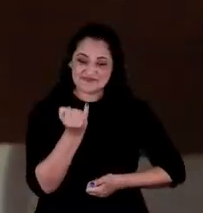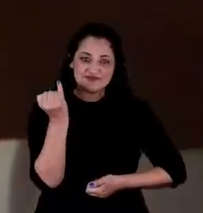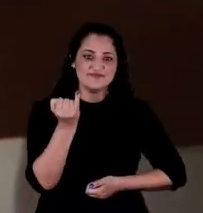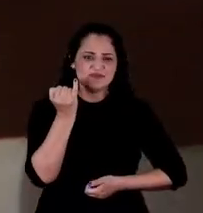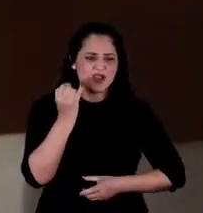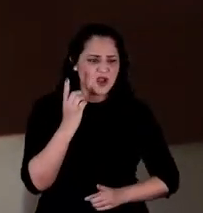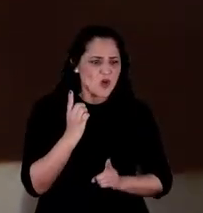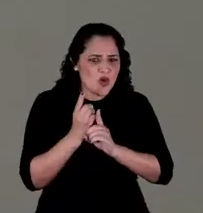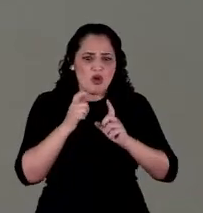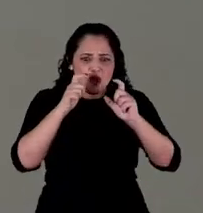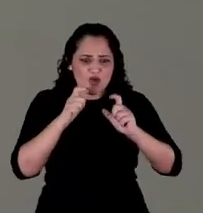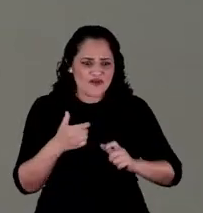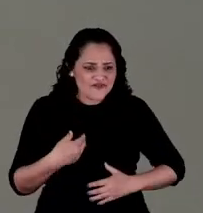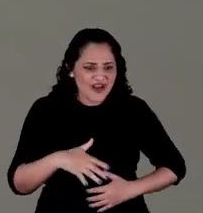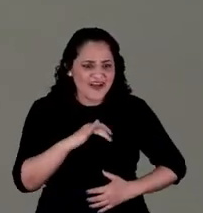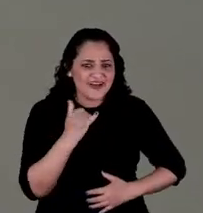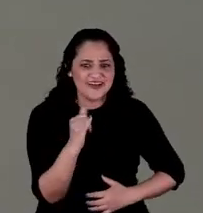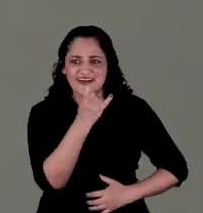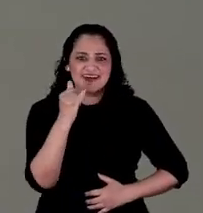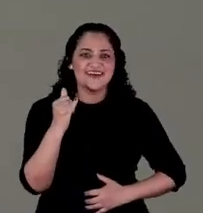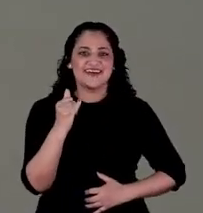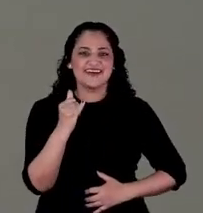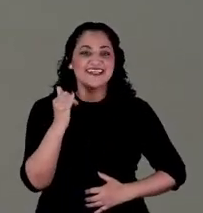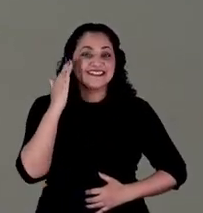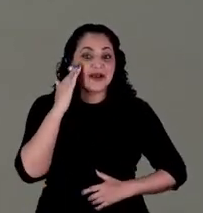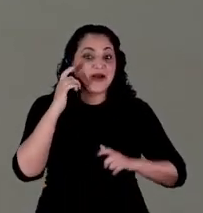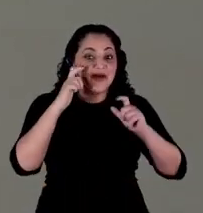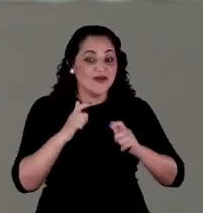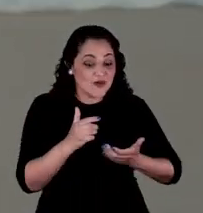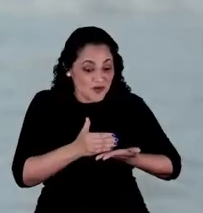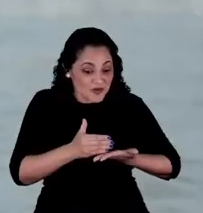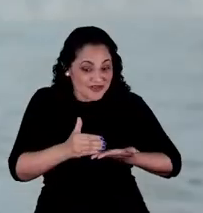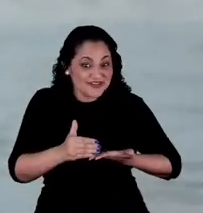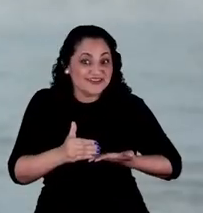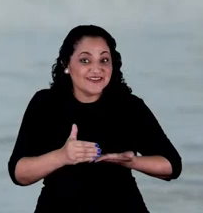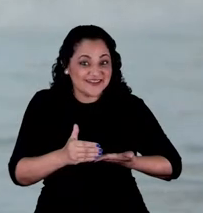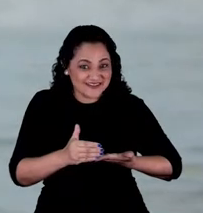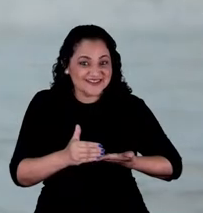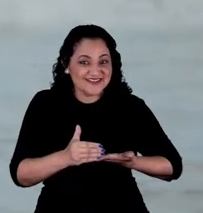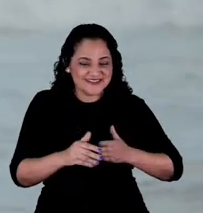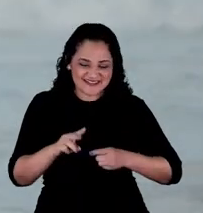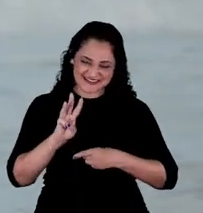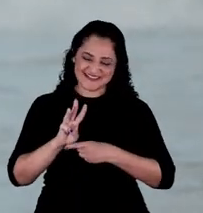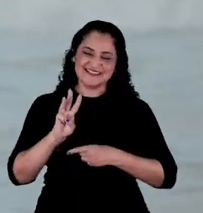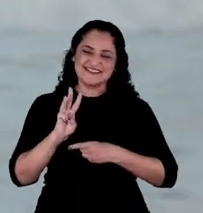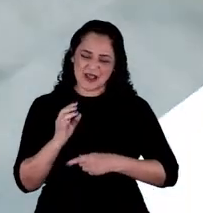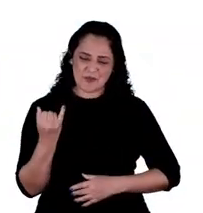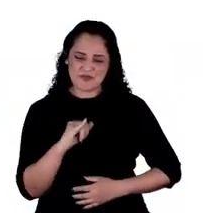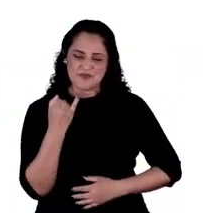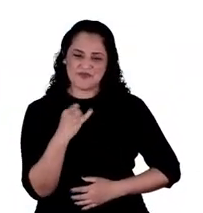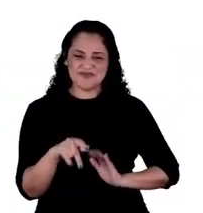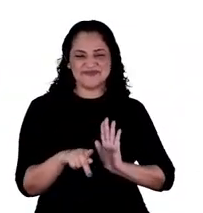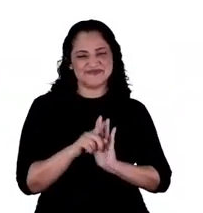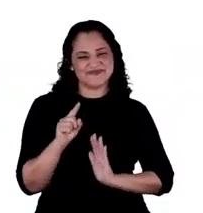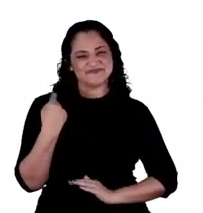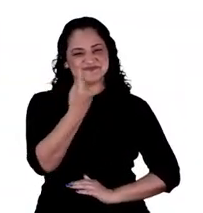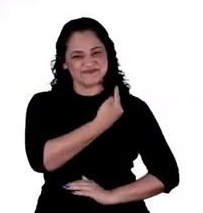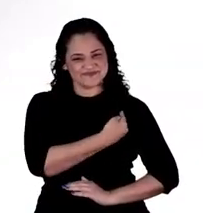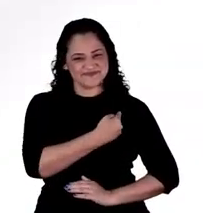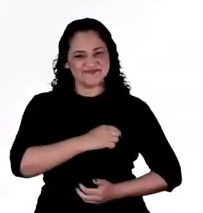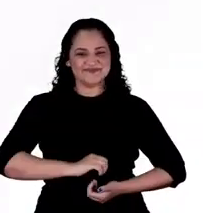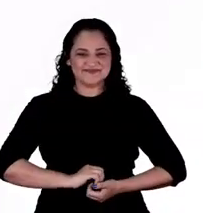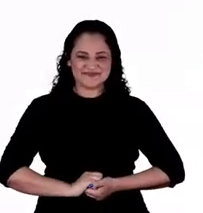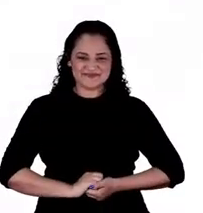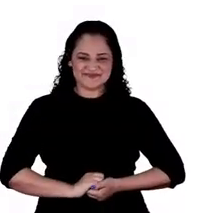e tão importante quanto descobrir para onde ela vai saber de onde ela vem Shell energia